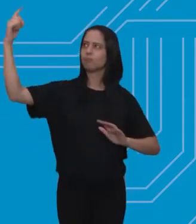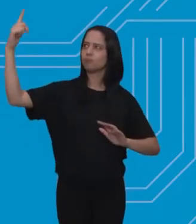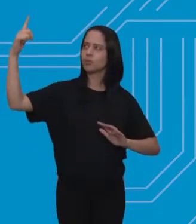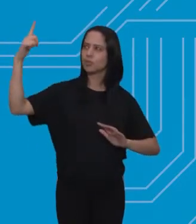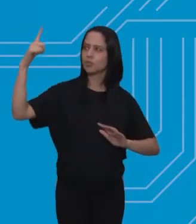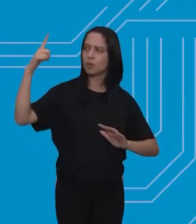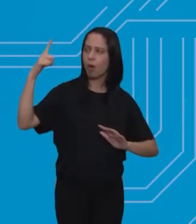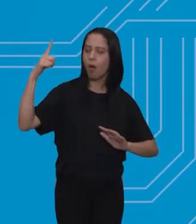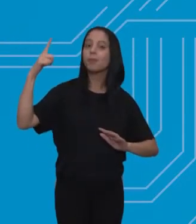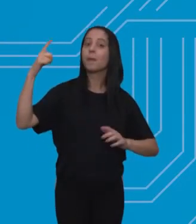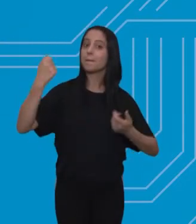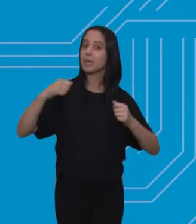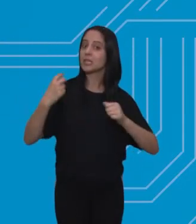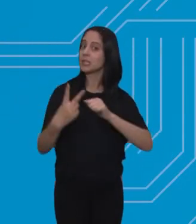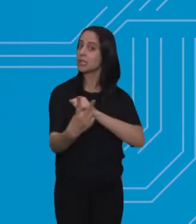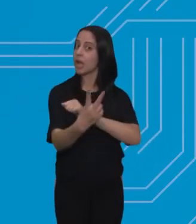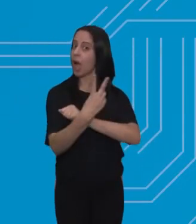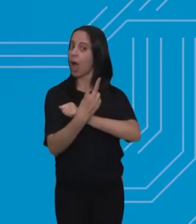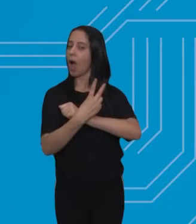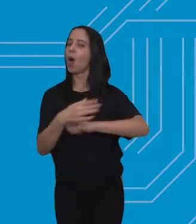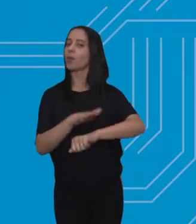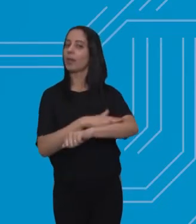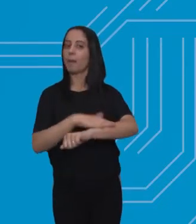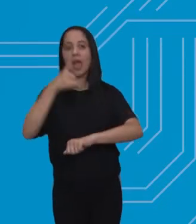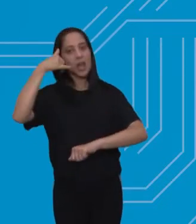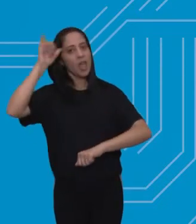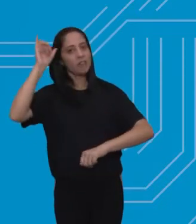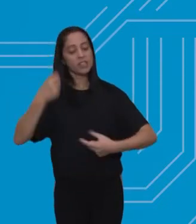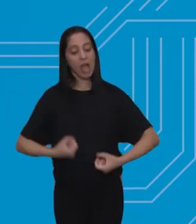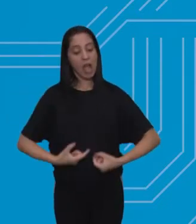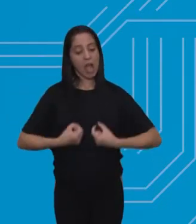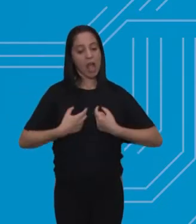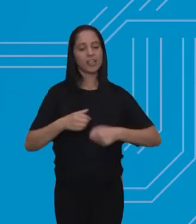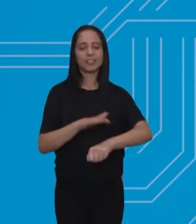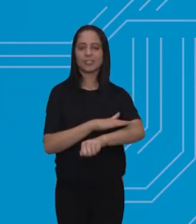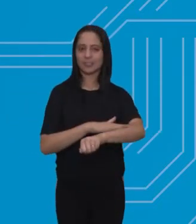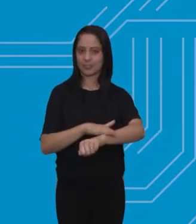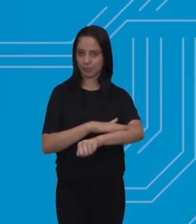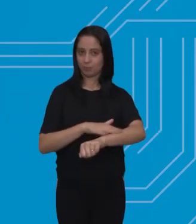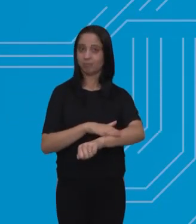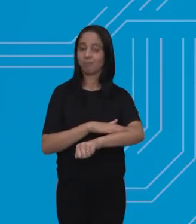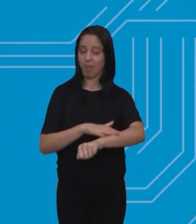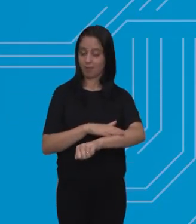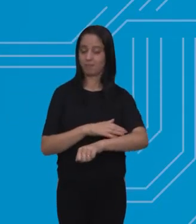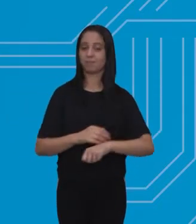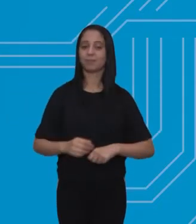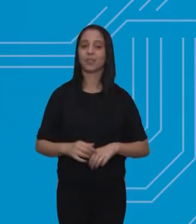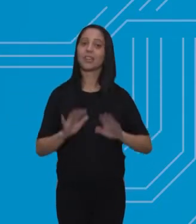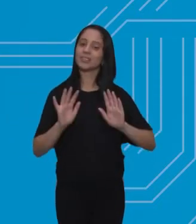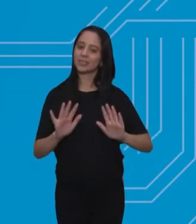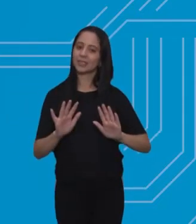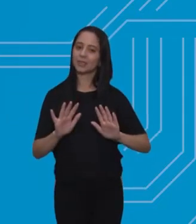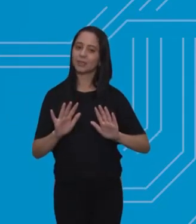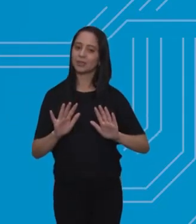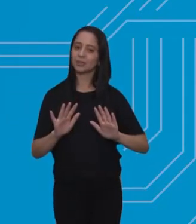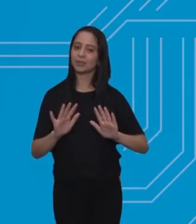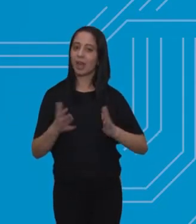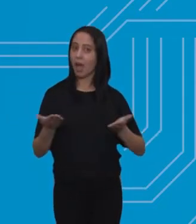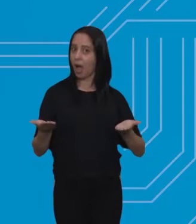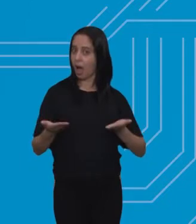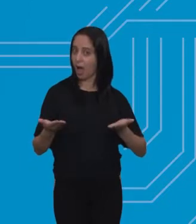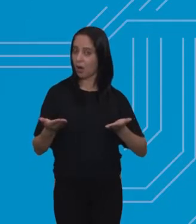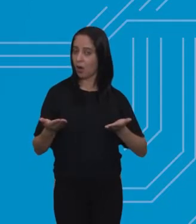sol todo cuidado é pouco principalmente para evitar o câncer de pele é o tipo de câncer mais comum no país então